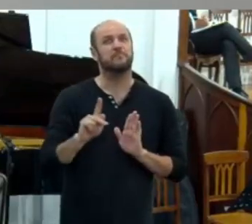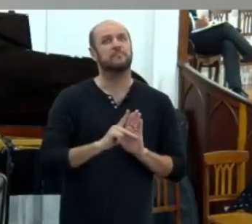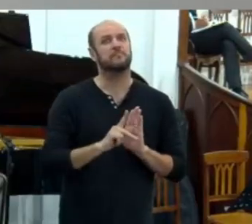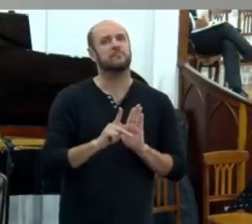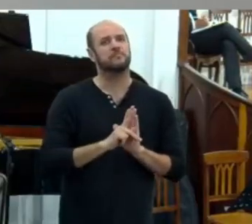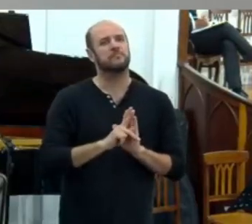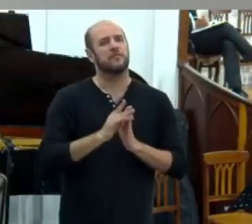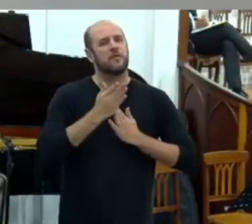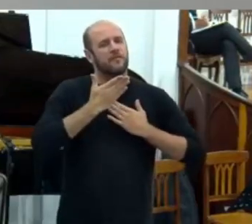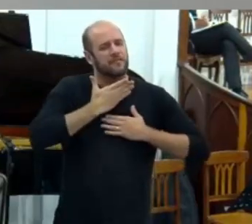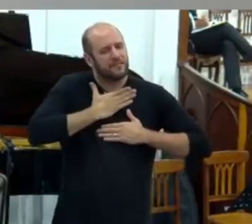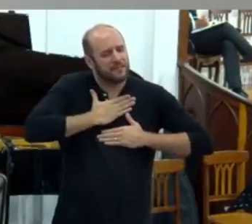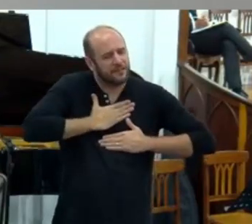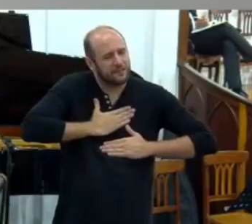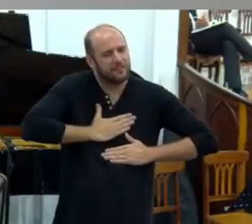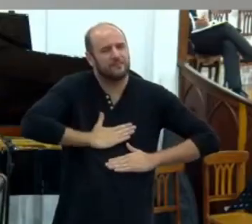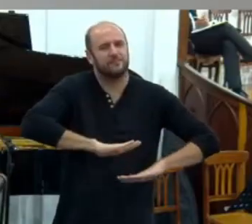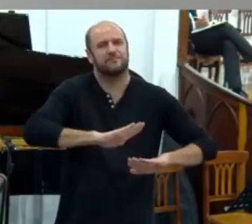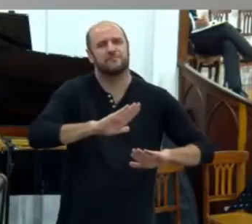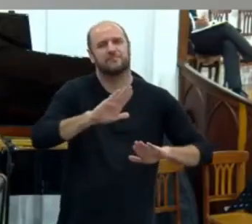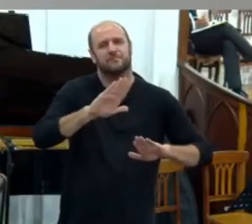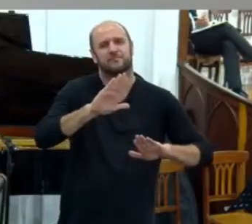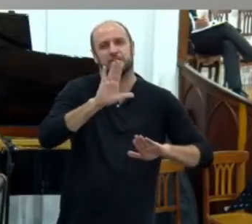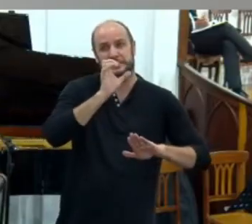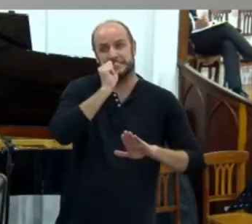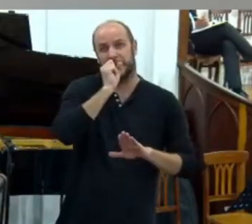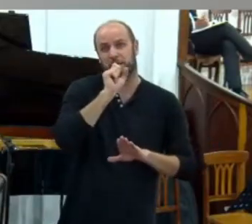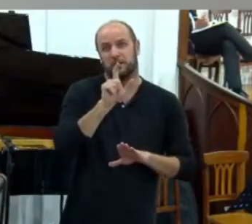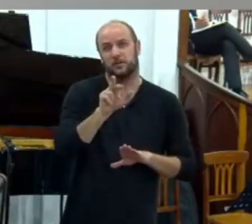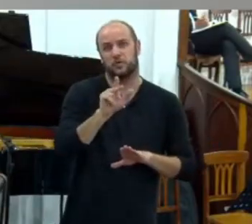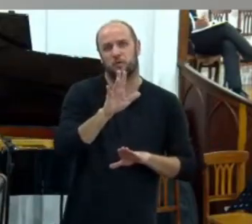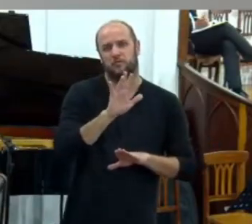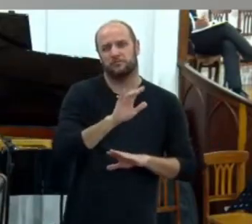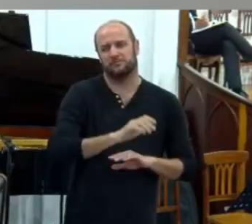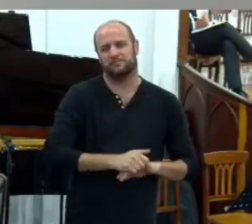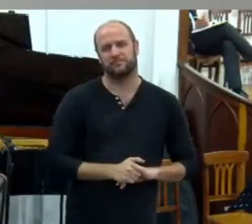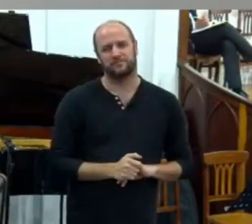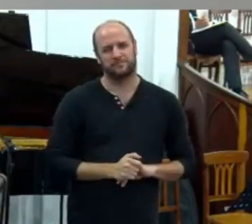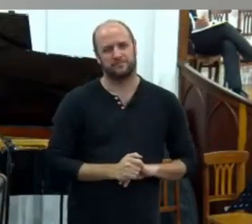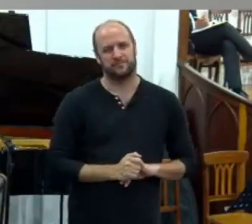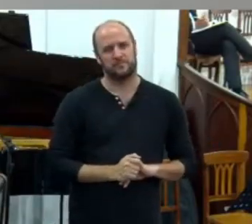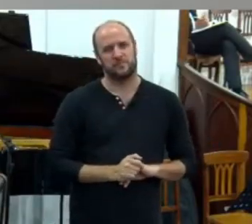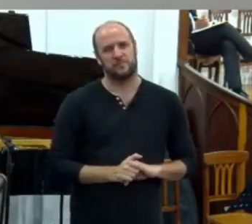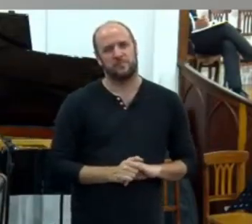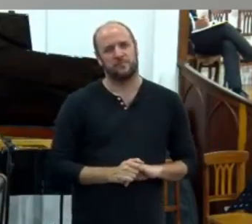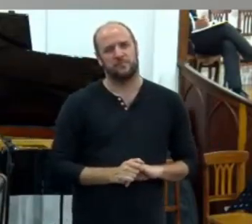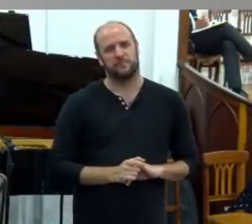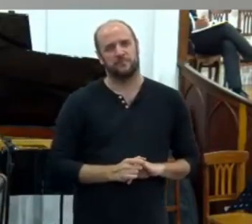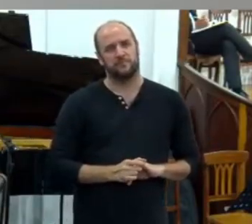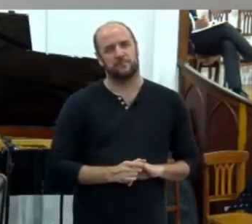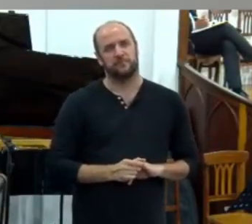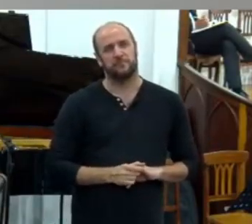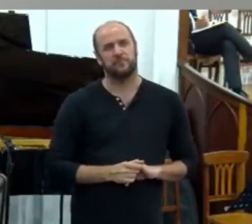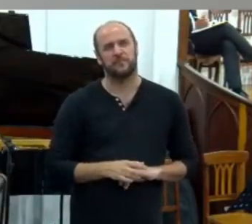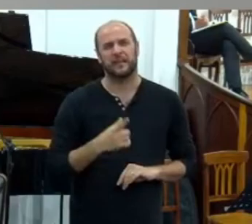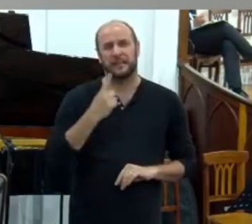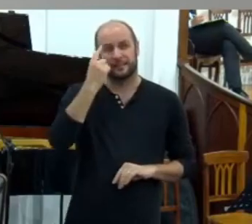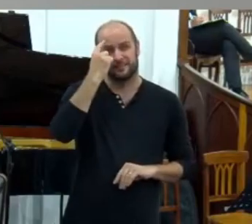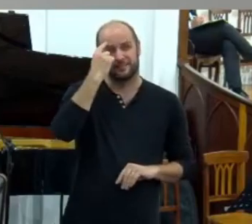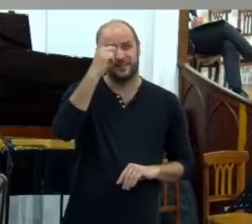um repouso sabático. Um repouso sabático. Queridos, existe um